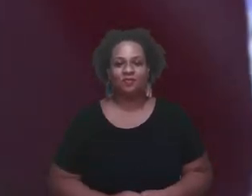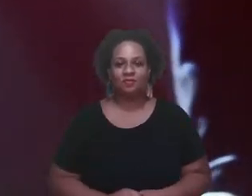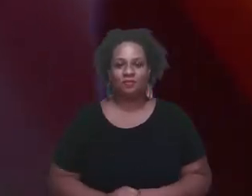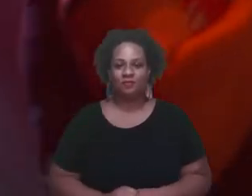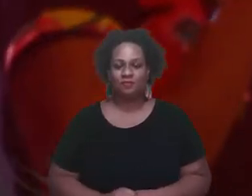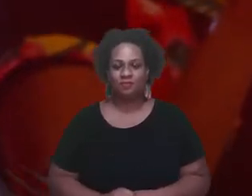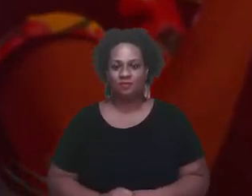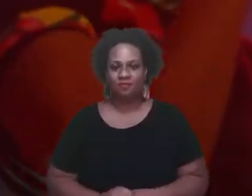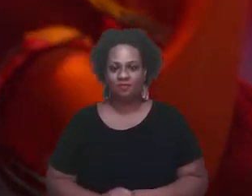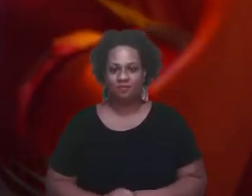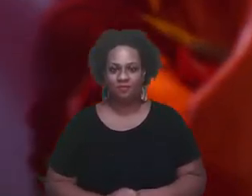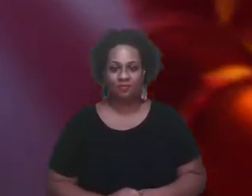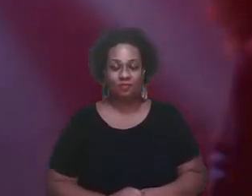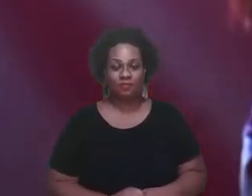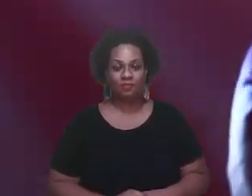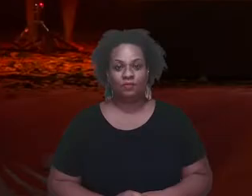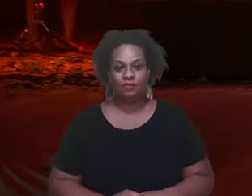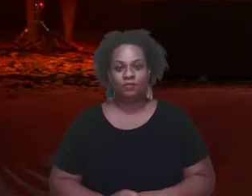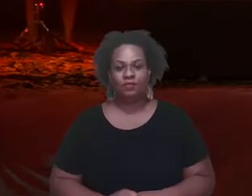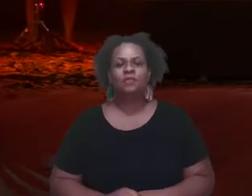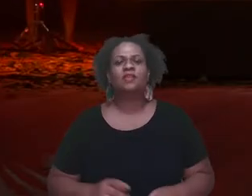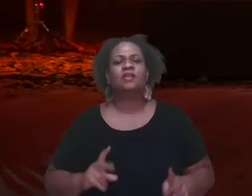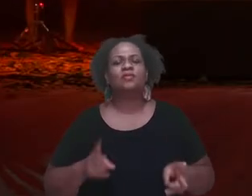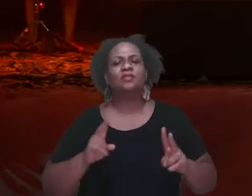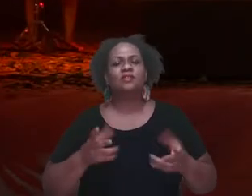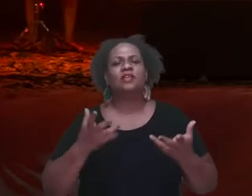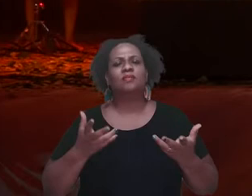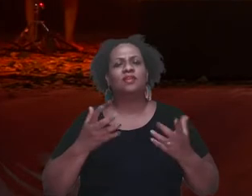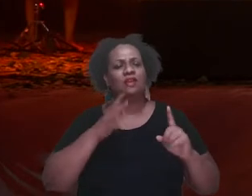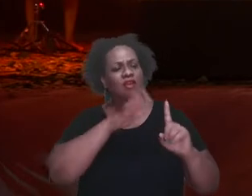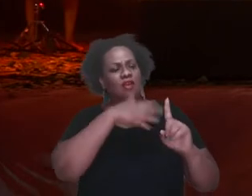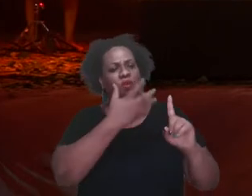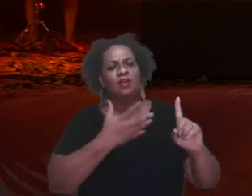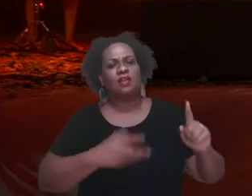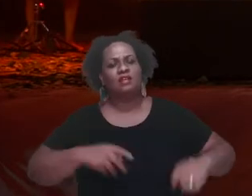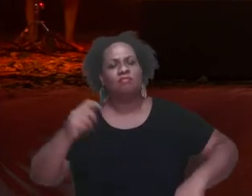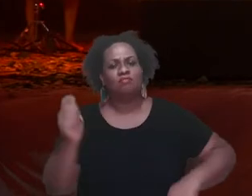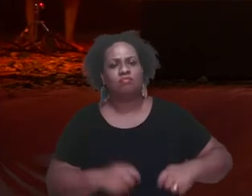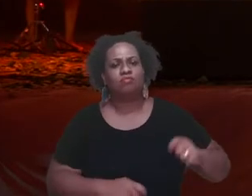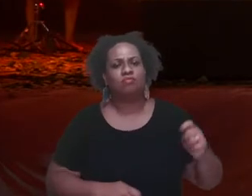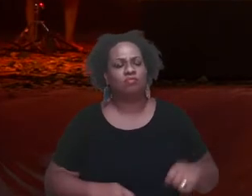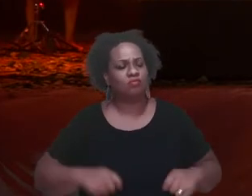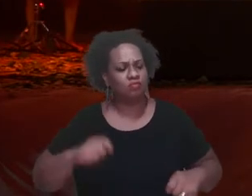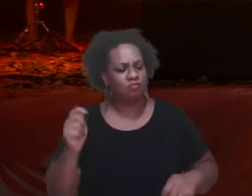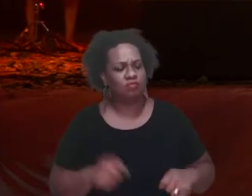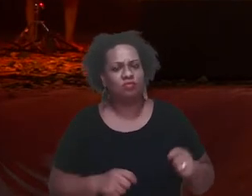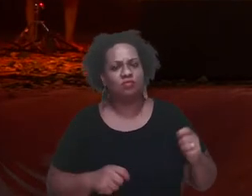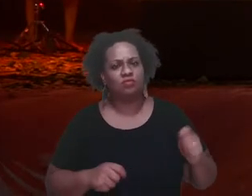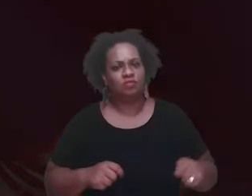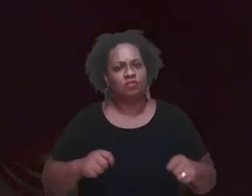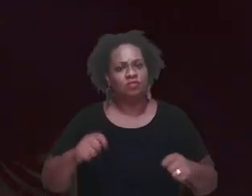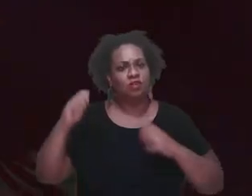embora então eu sempre quis homenagear essas a bomba como uma ideia de Deus um